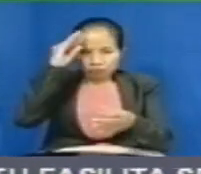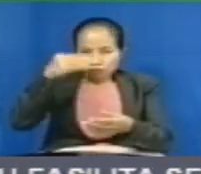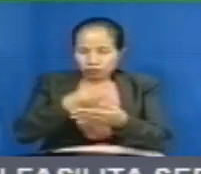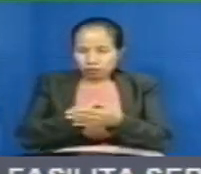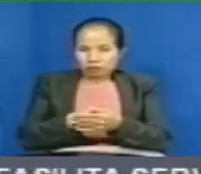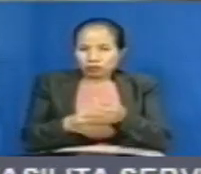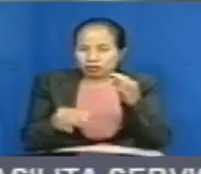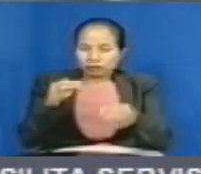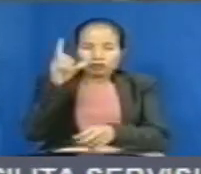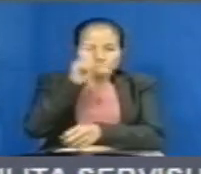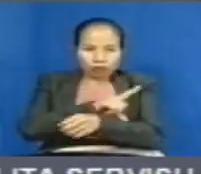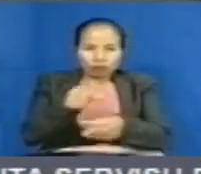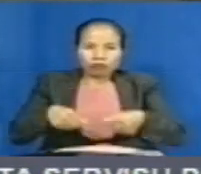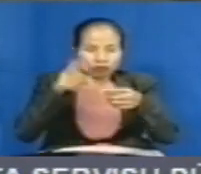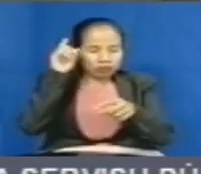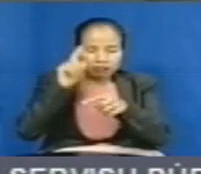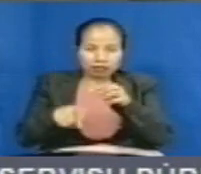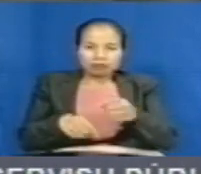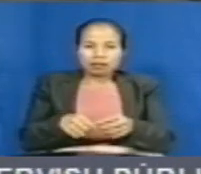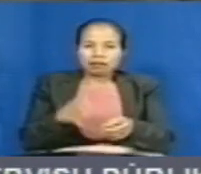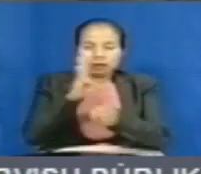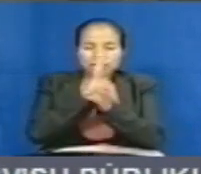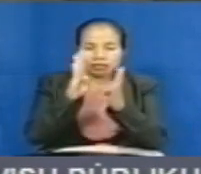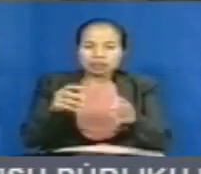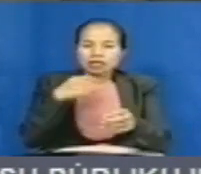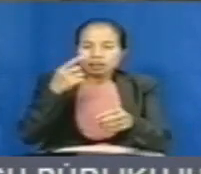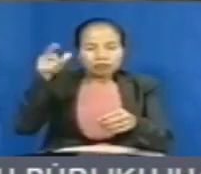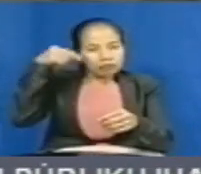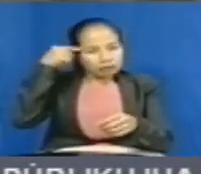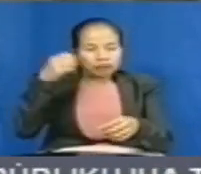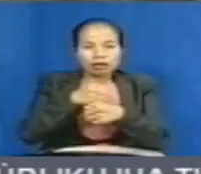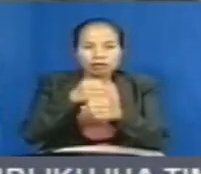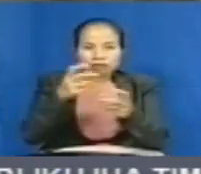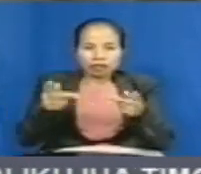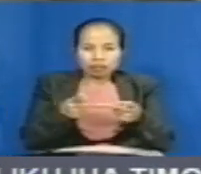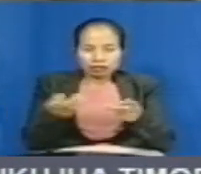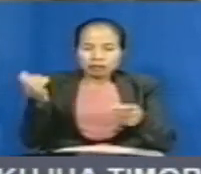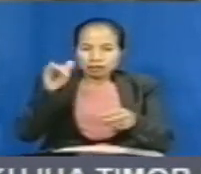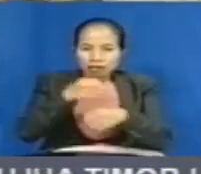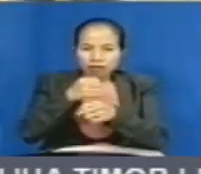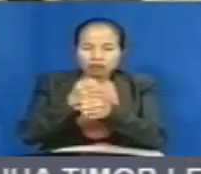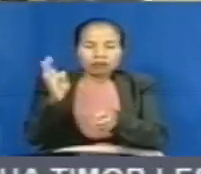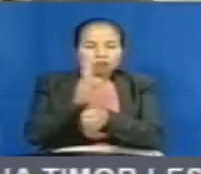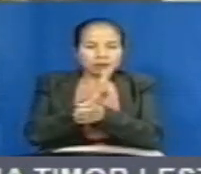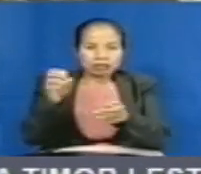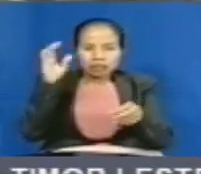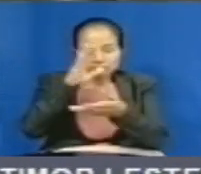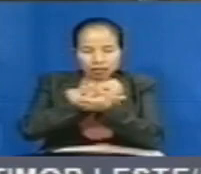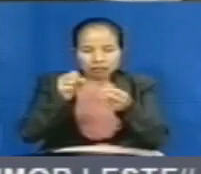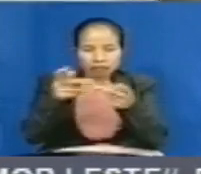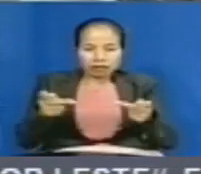loran la bele. Negosiante sira rekomenda ba governo atu kria fatin ba sira ho di halo negos nune la estraga